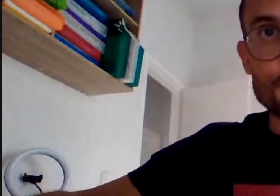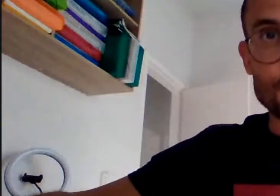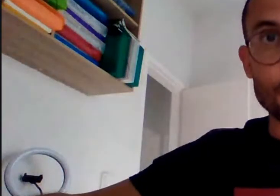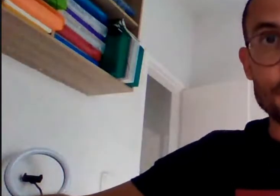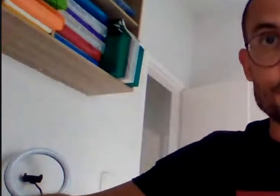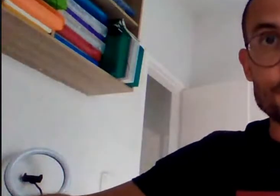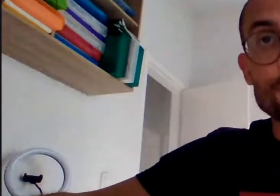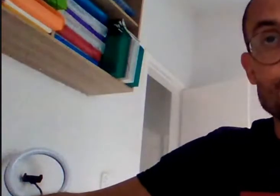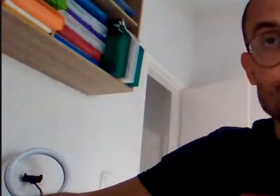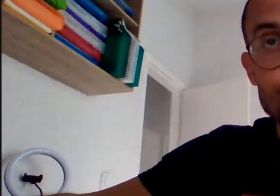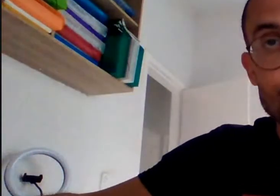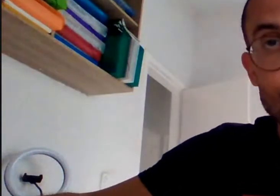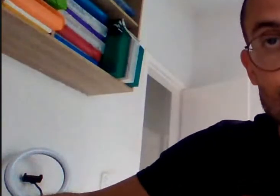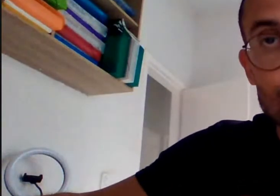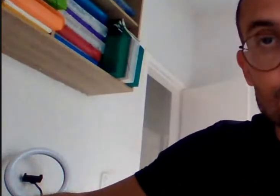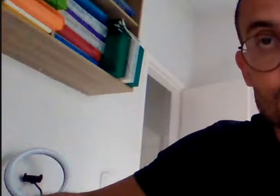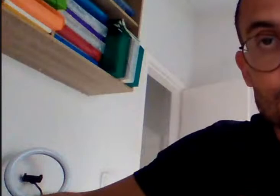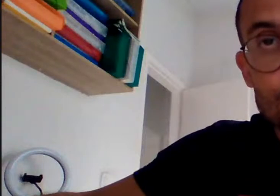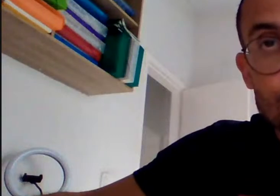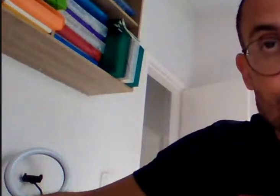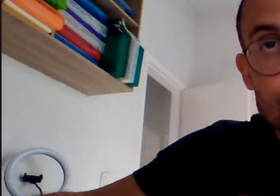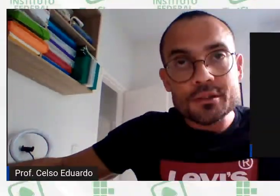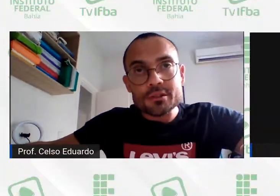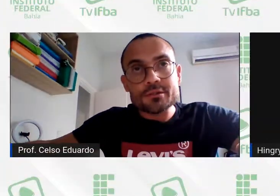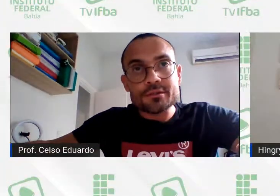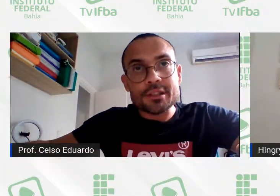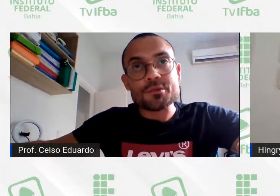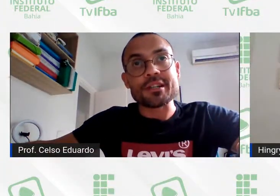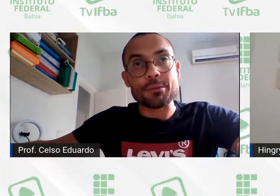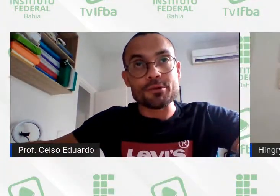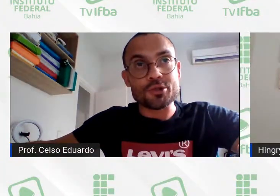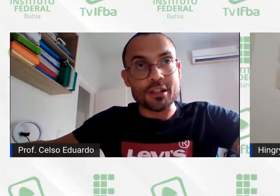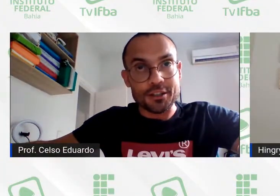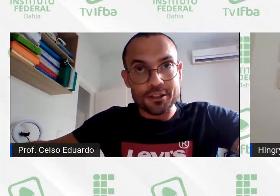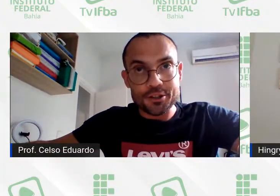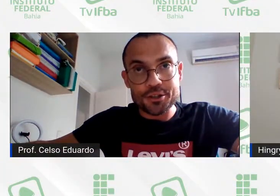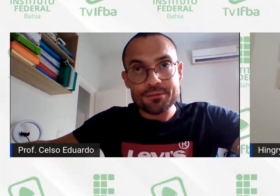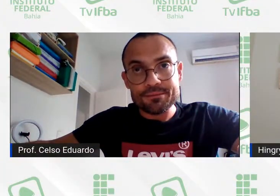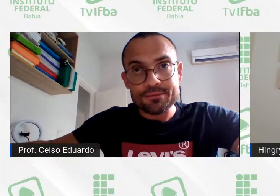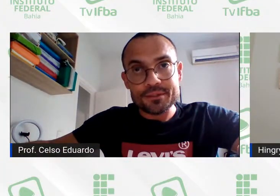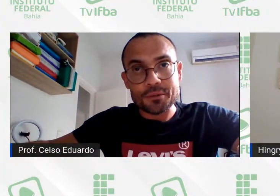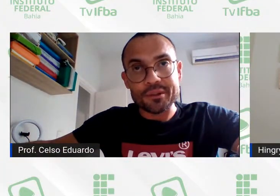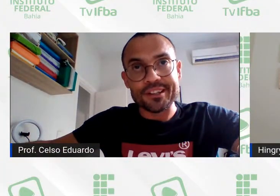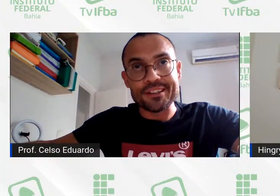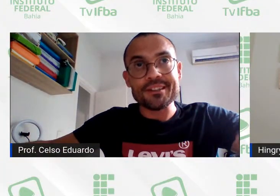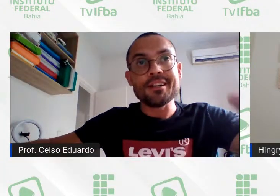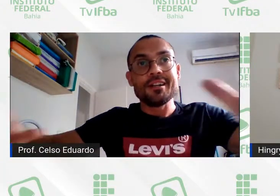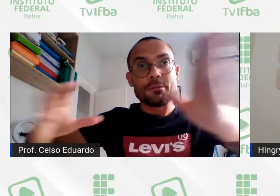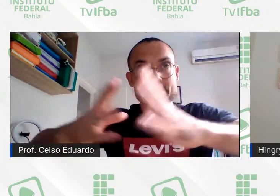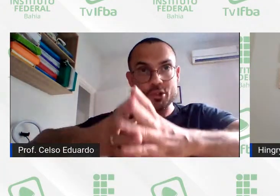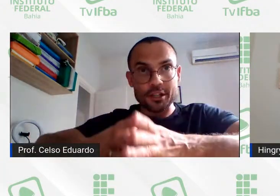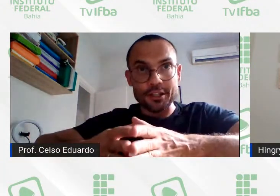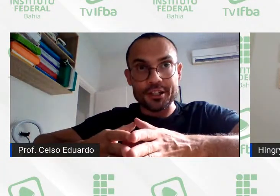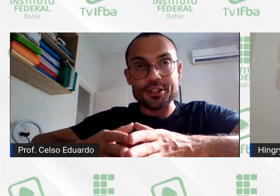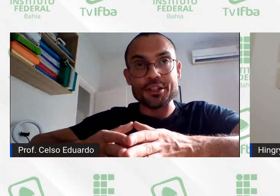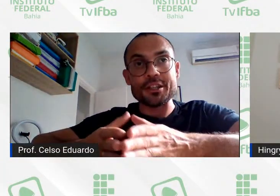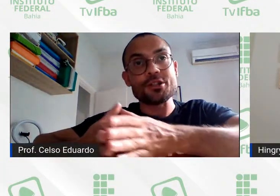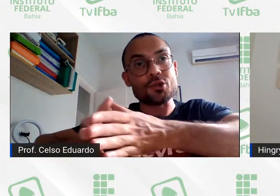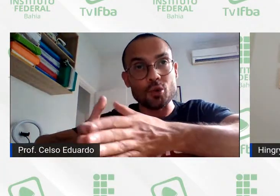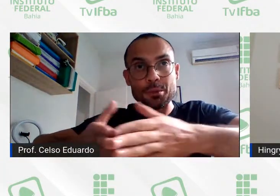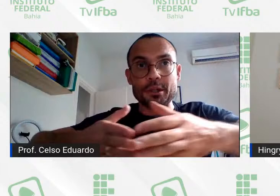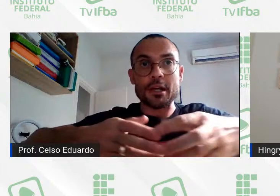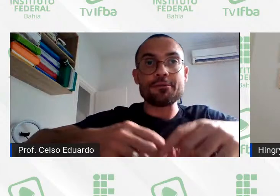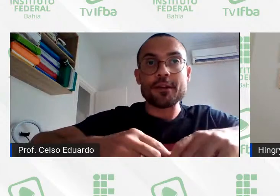Pessoal, bom dia, tudo bem? Eu sou o professor Celso. Temos aqui a professora Ingrid também. Professora